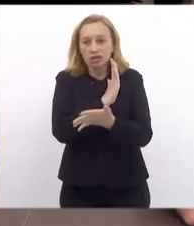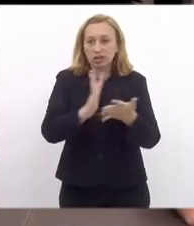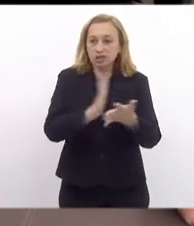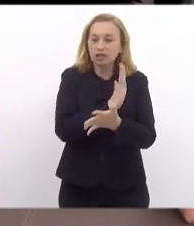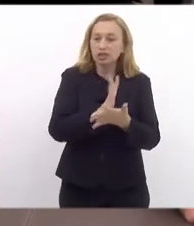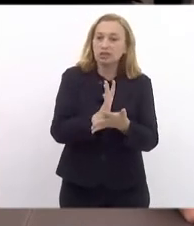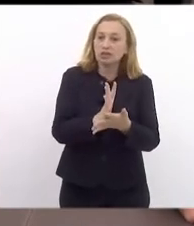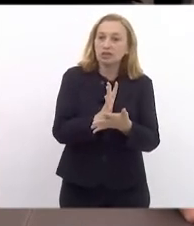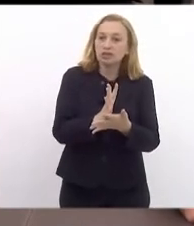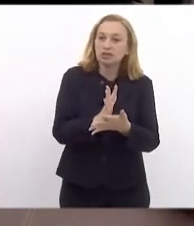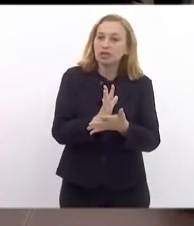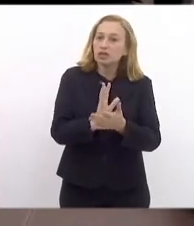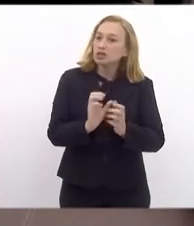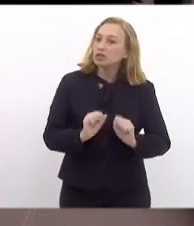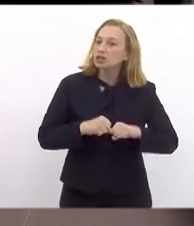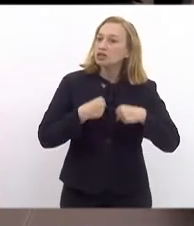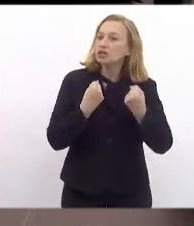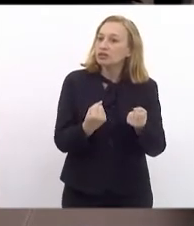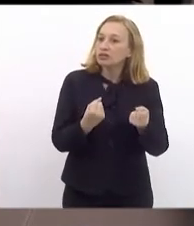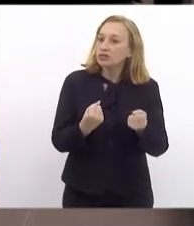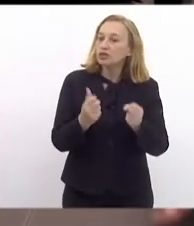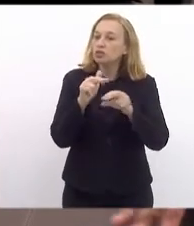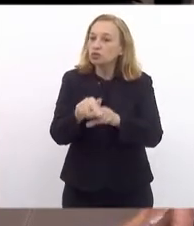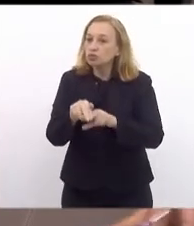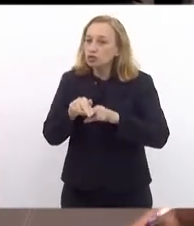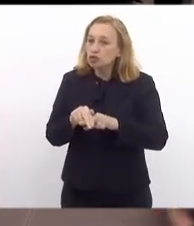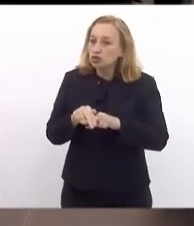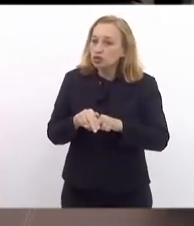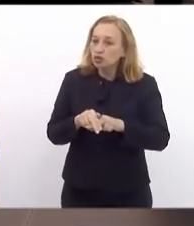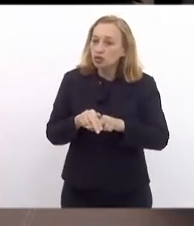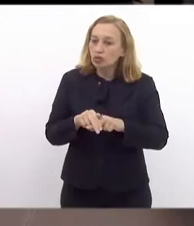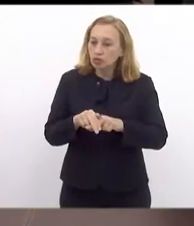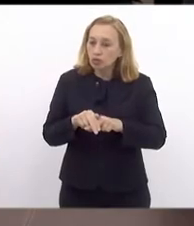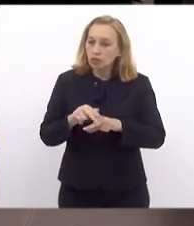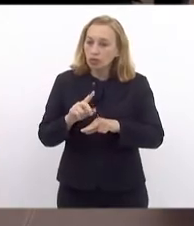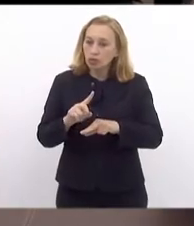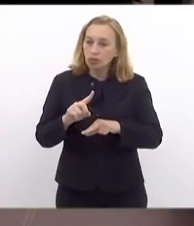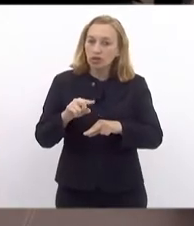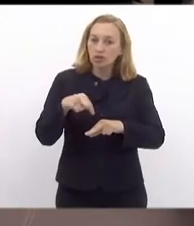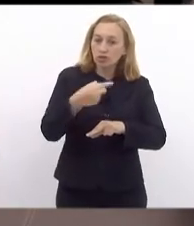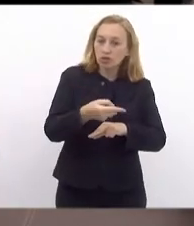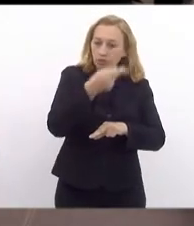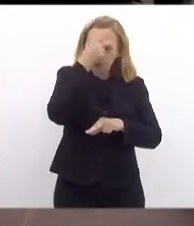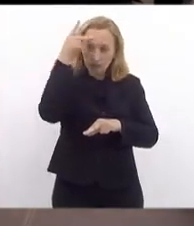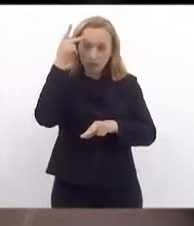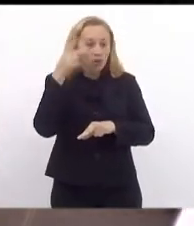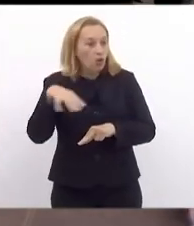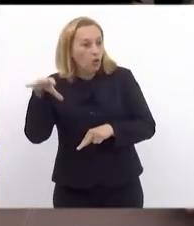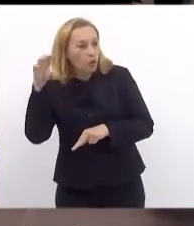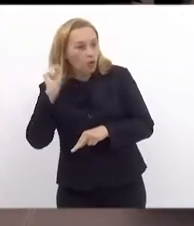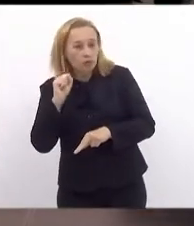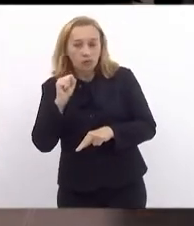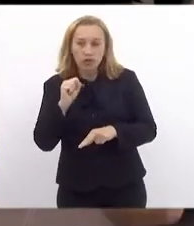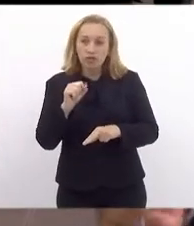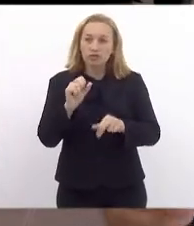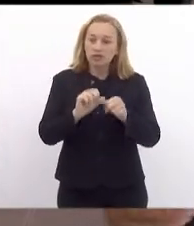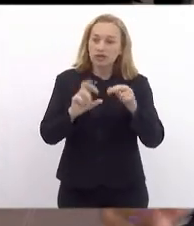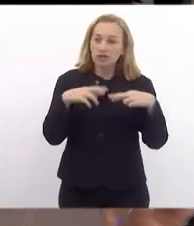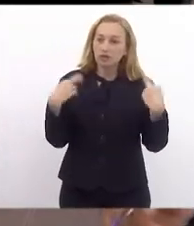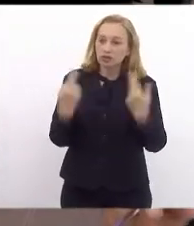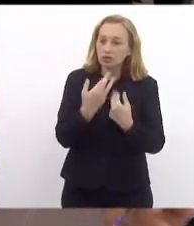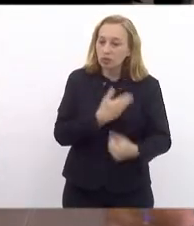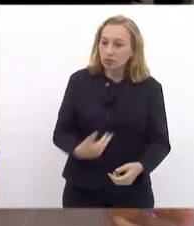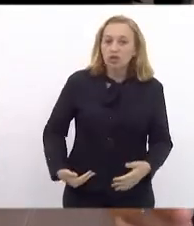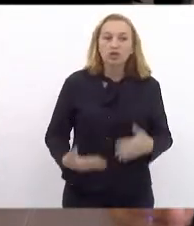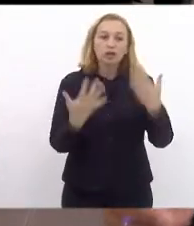a gente ia defende as causas pelos outros então ouviram o setor né fazer uma audiência pública e desde